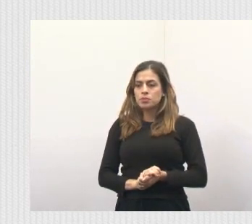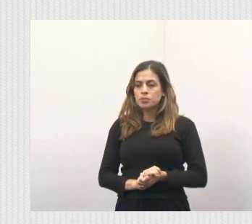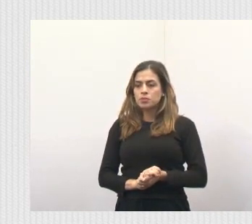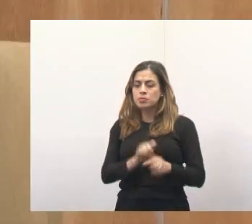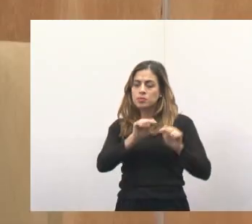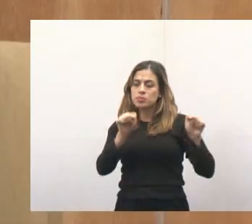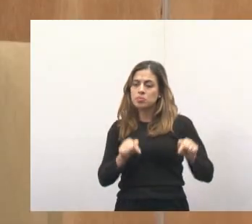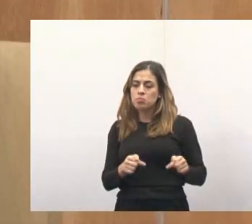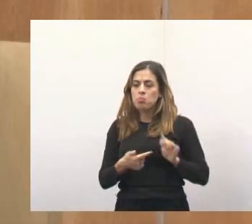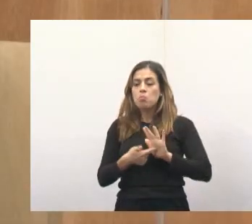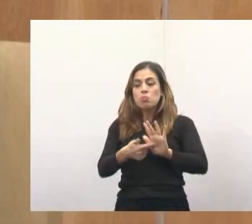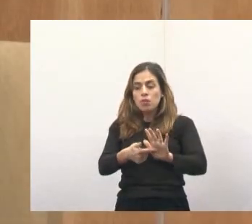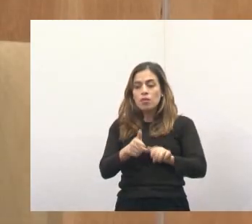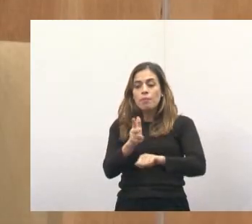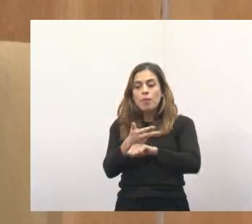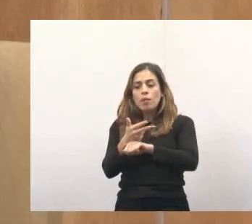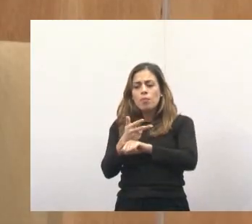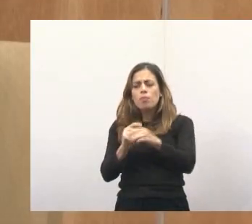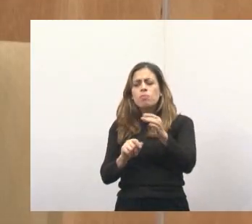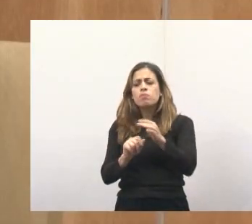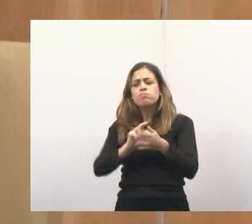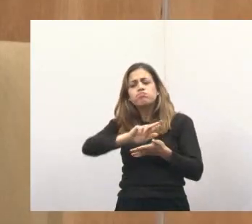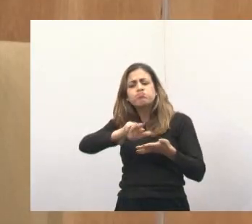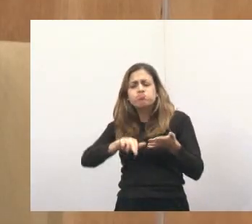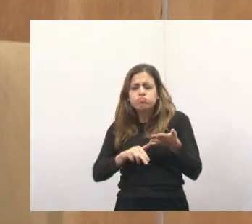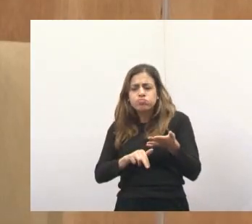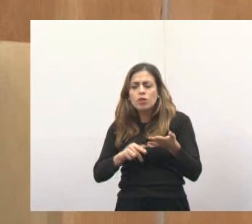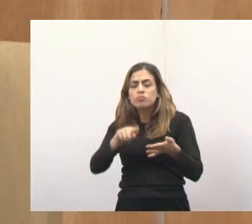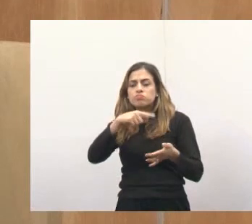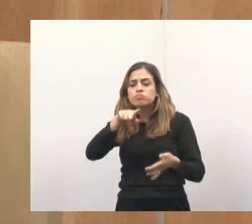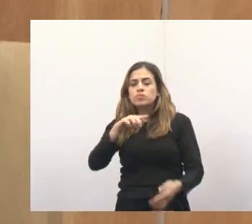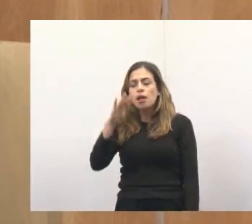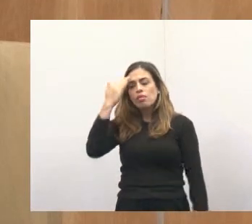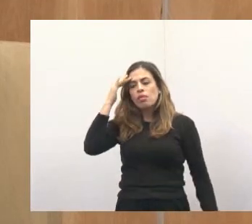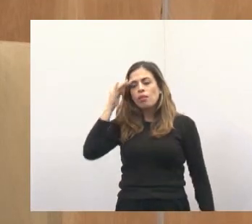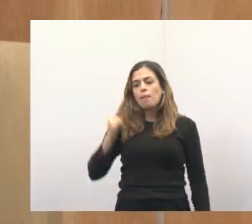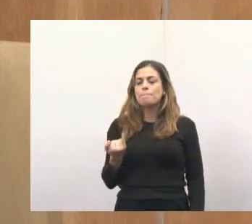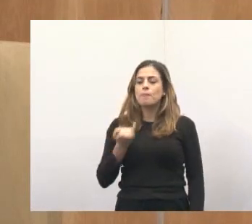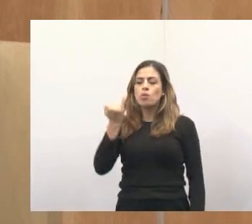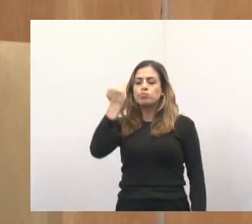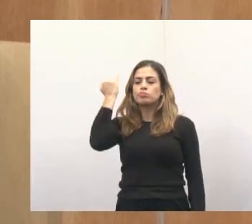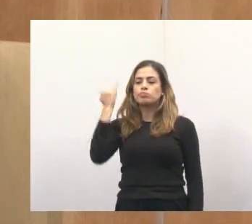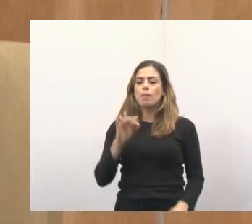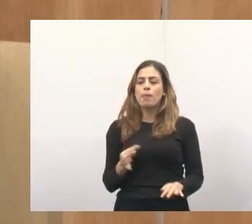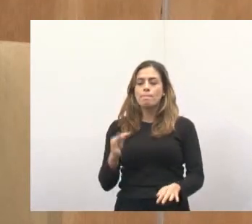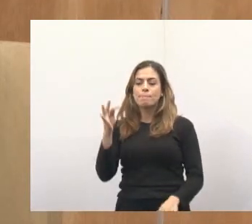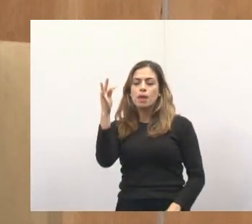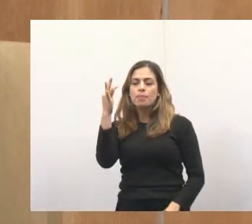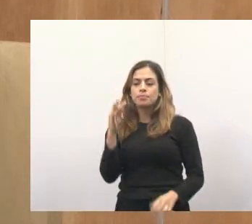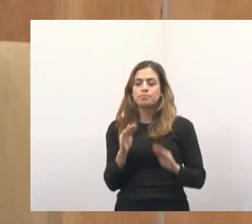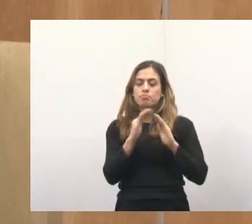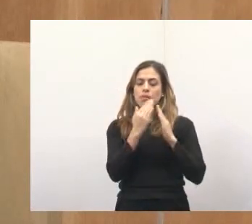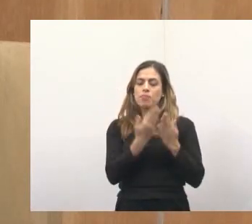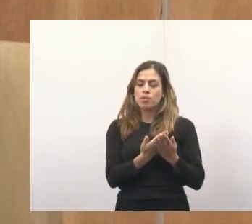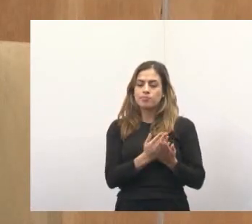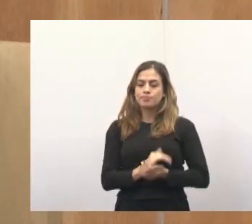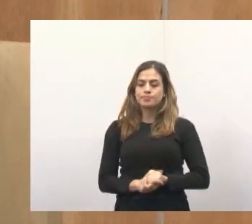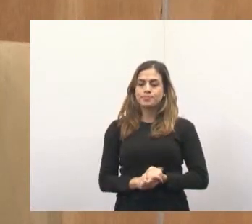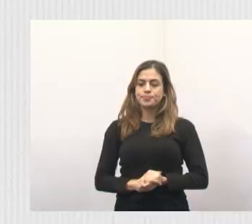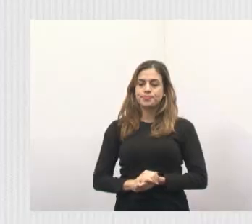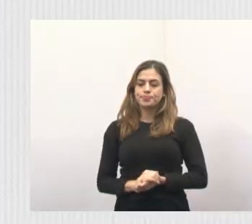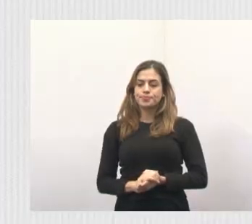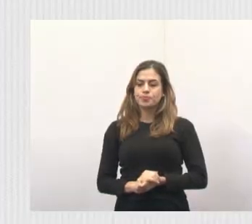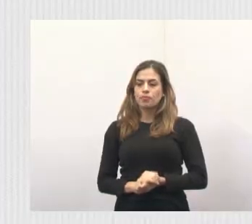alguns vídeos para vocês entenderem a importância que é de esse tipo de técnicas no ambiente escolar. Pode colocar, por